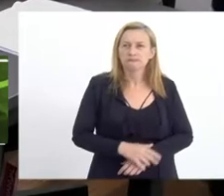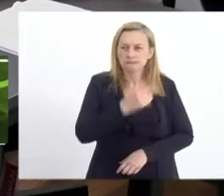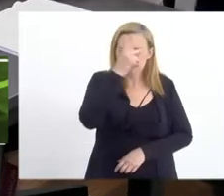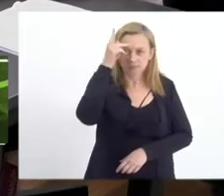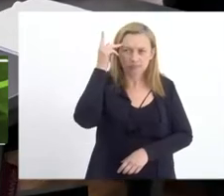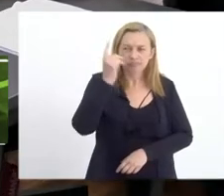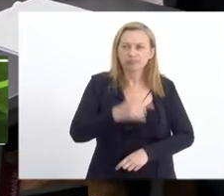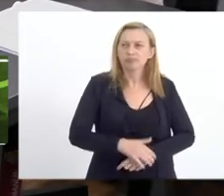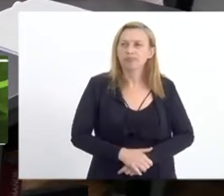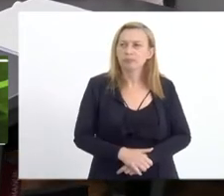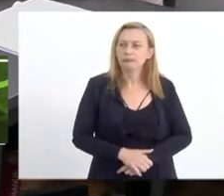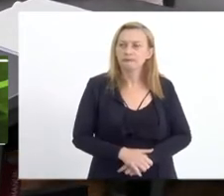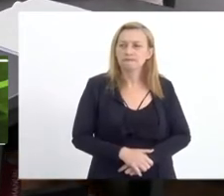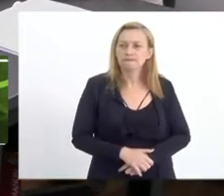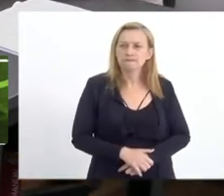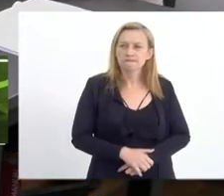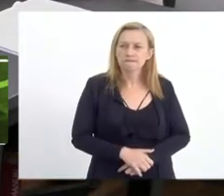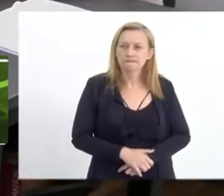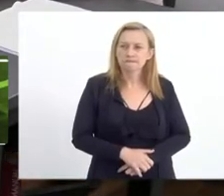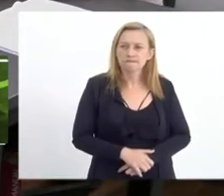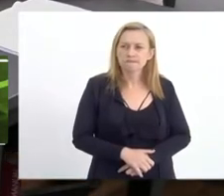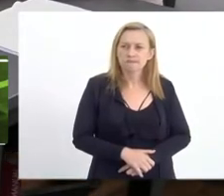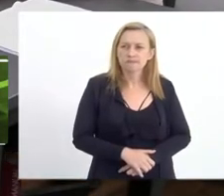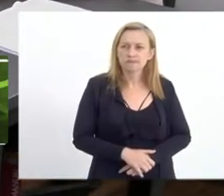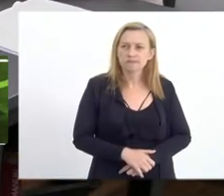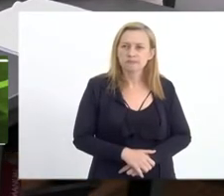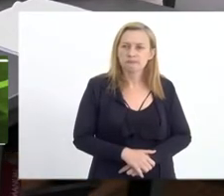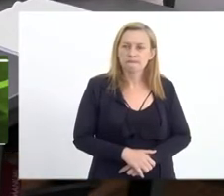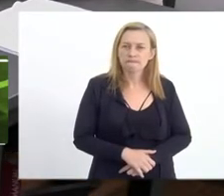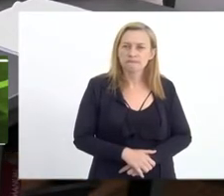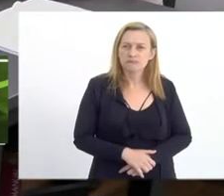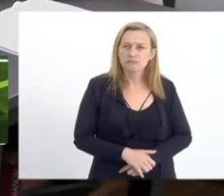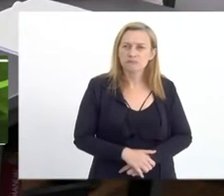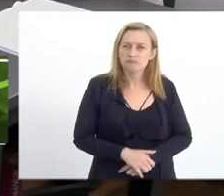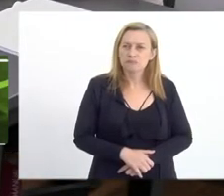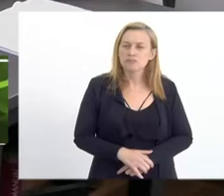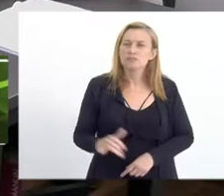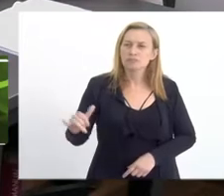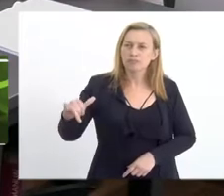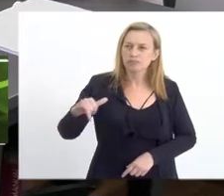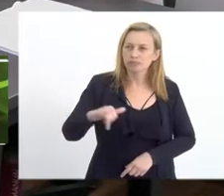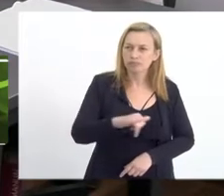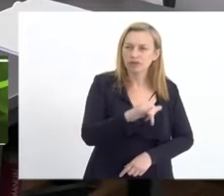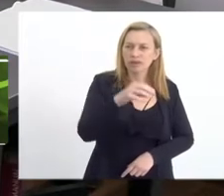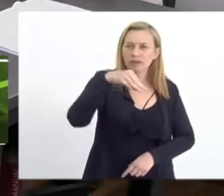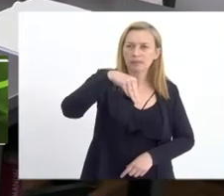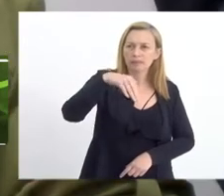Número de ocupação aqui de Campos. Essa aeronave passa em Macaé